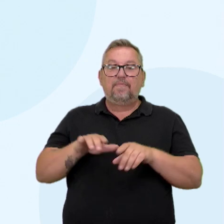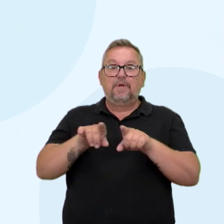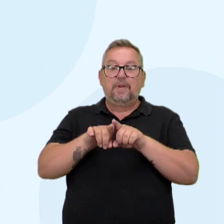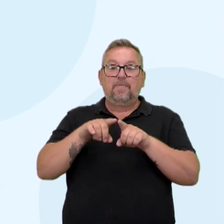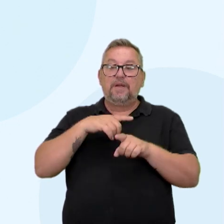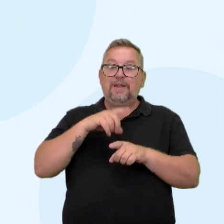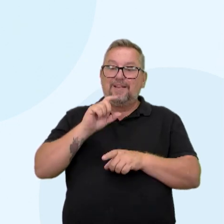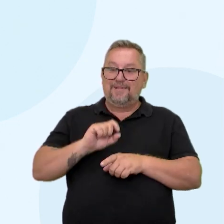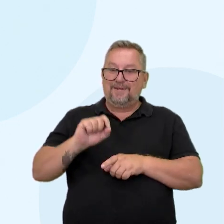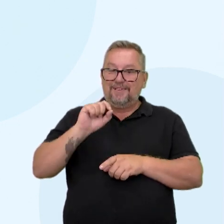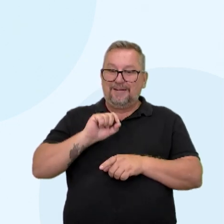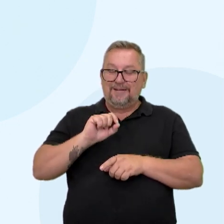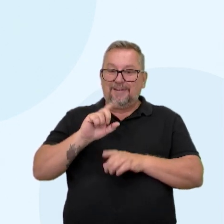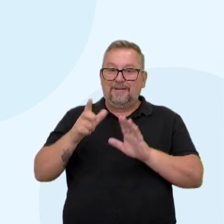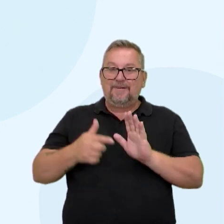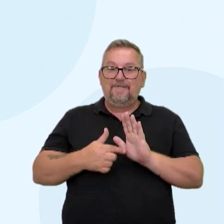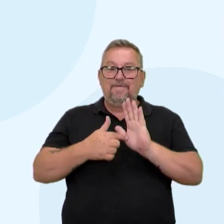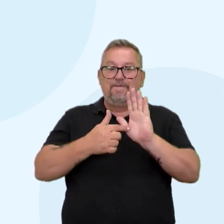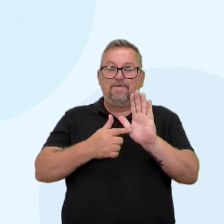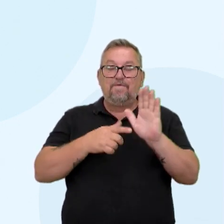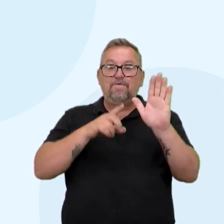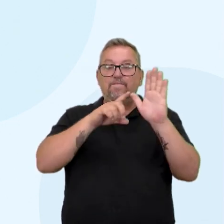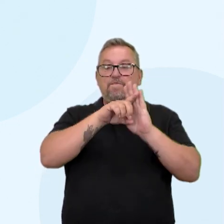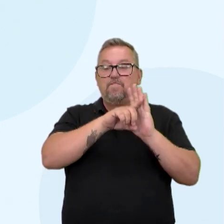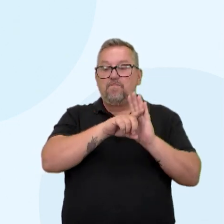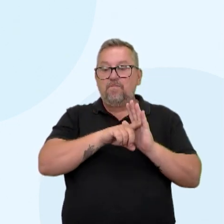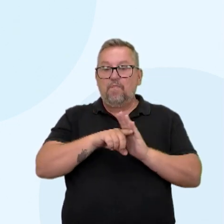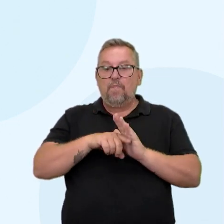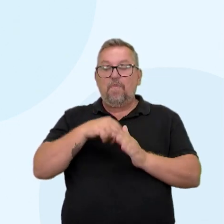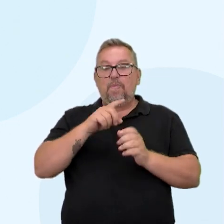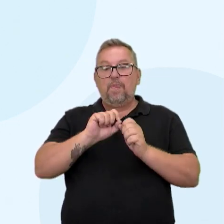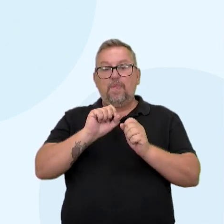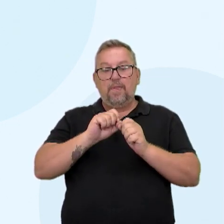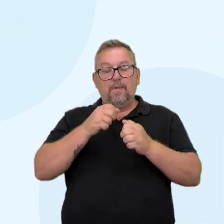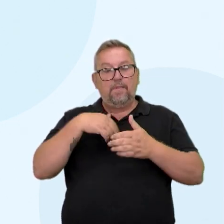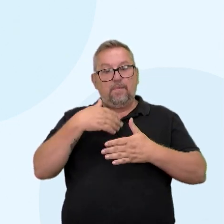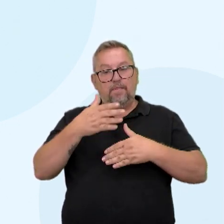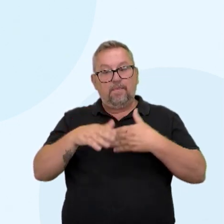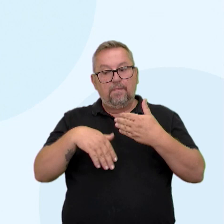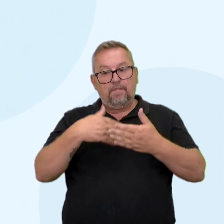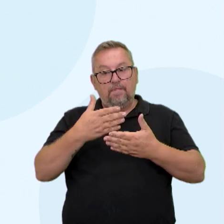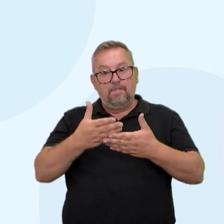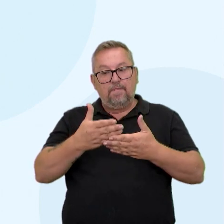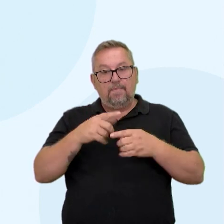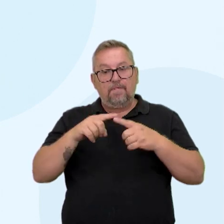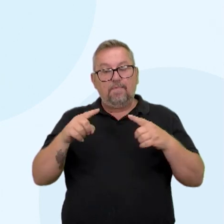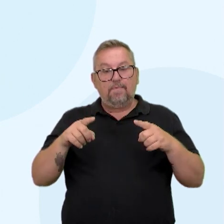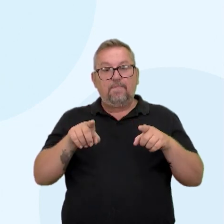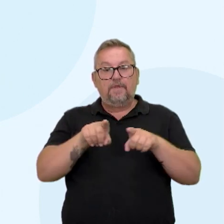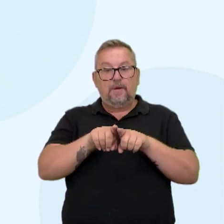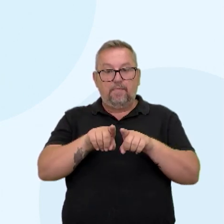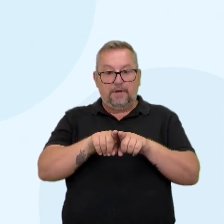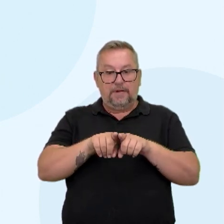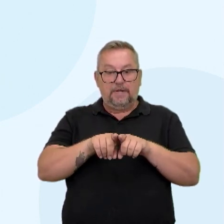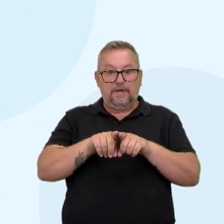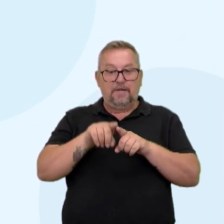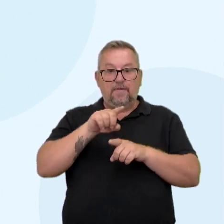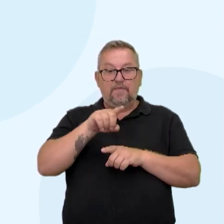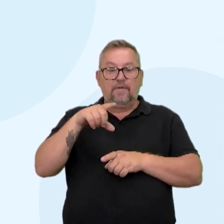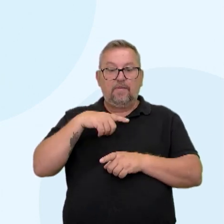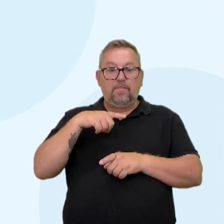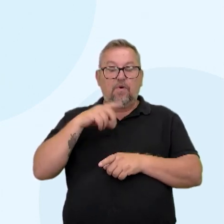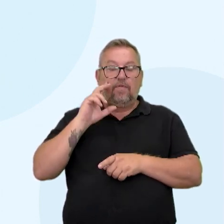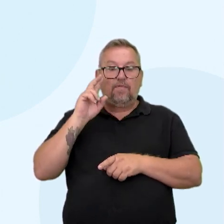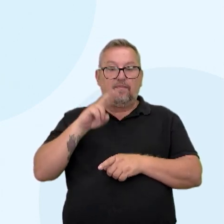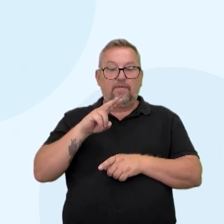tem lá a exposição daquela pesquisa que vocês fizeram no decorrer do desenvolvimento, né? E aí vocês podem